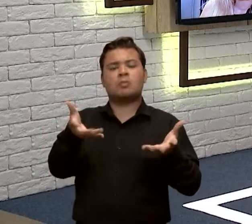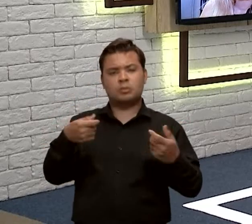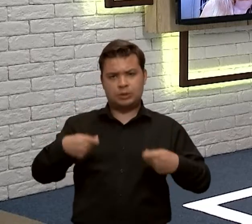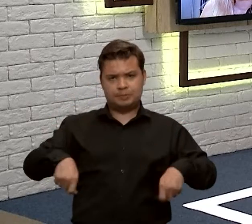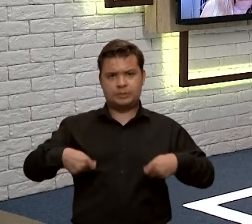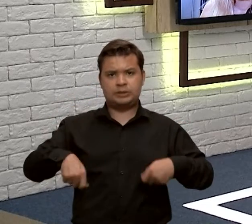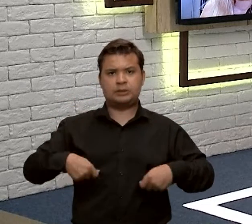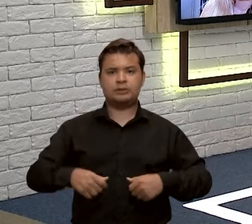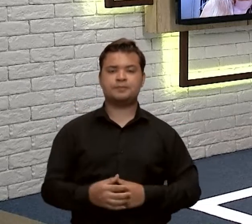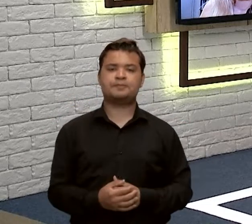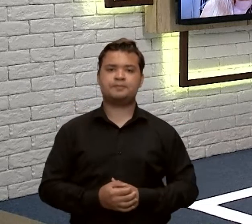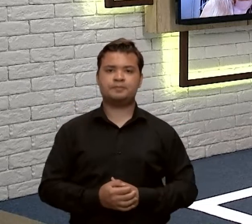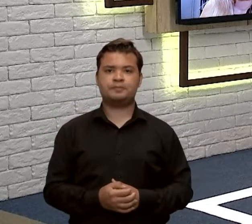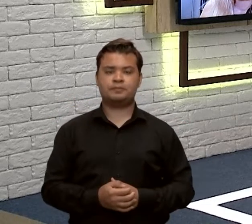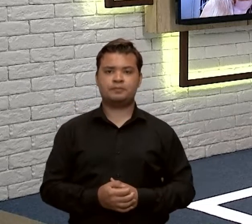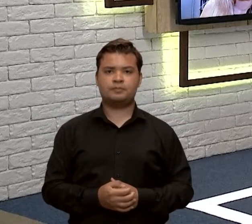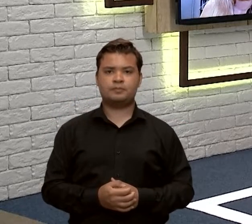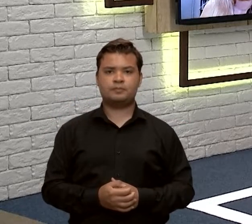A música